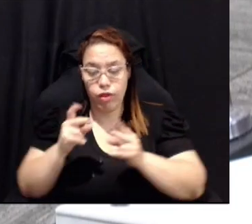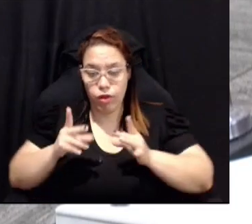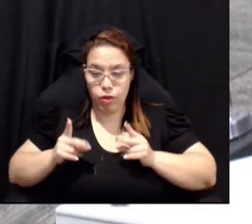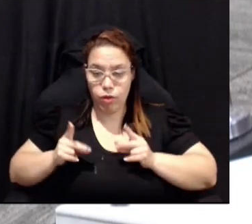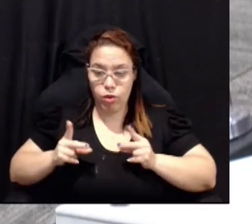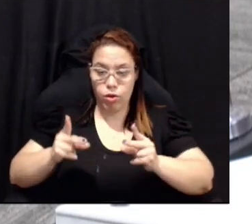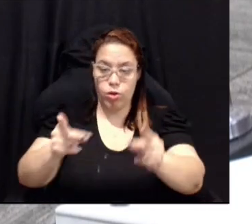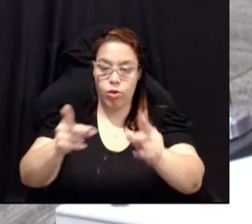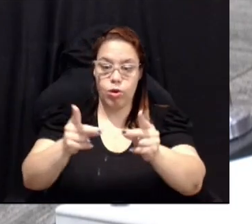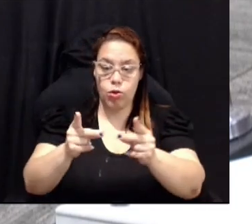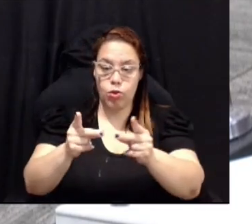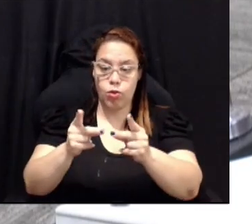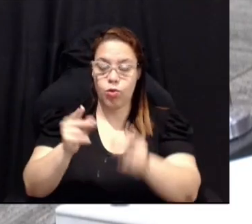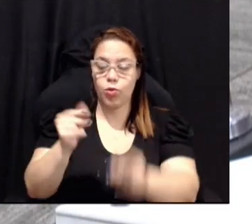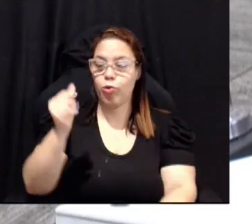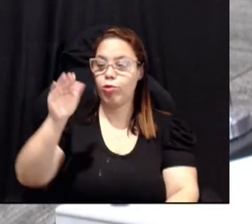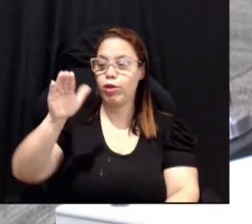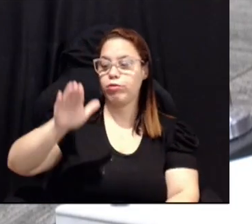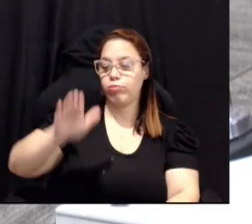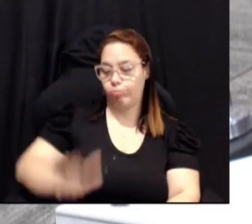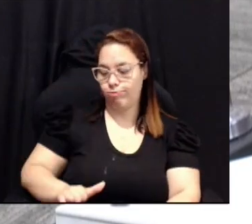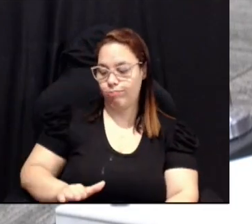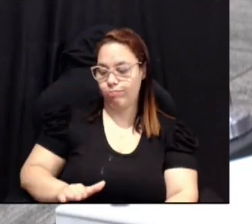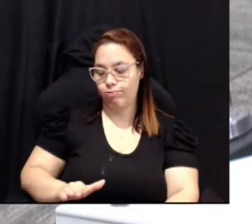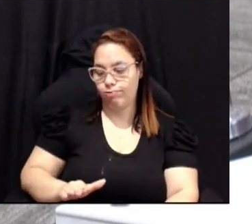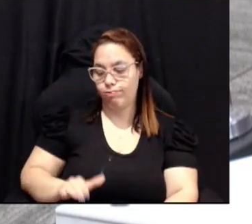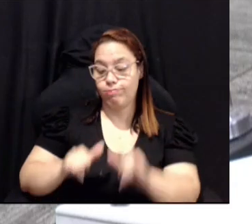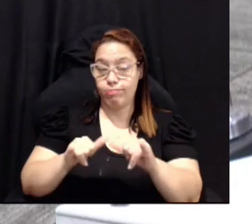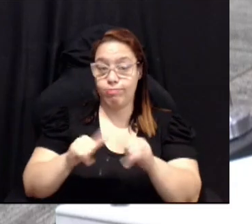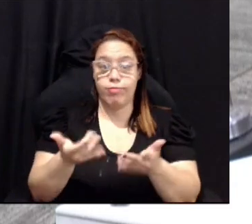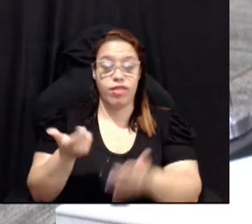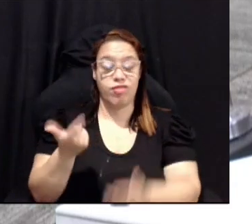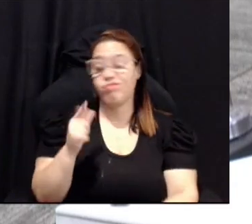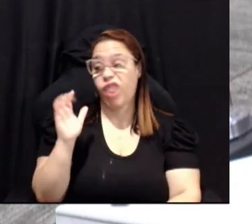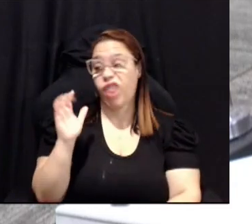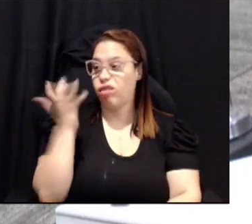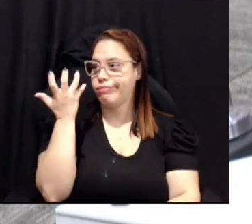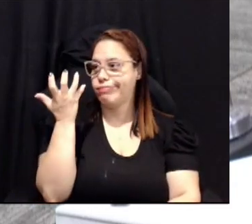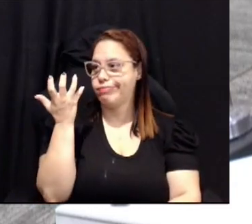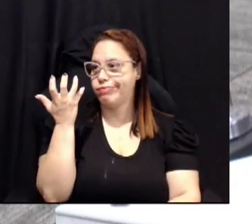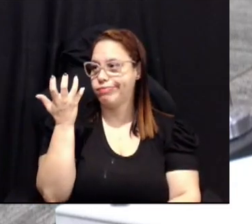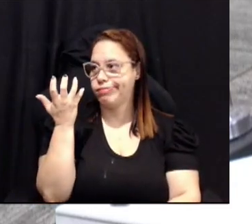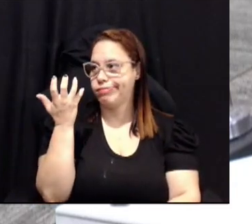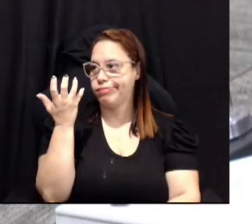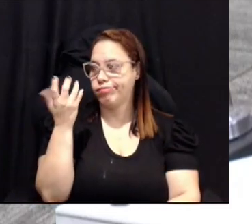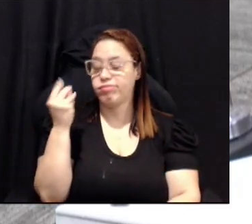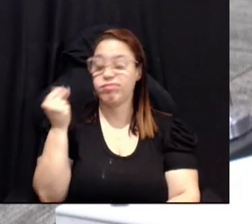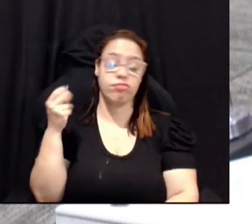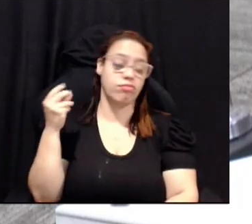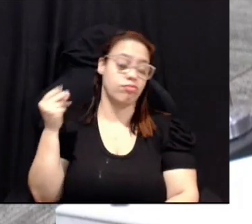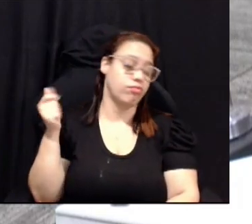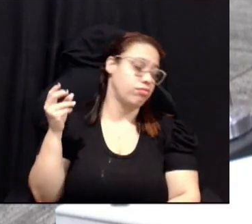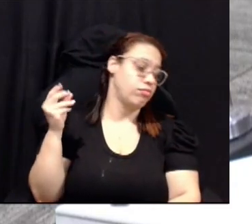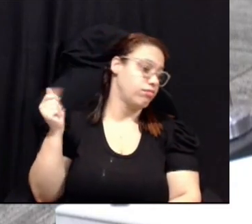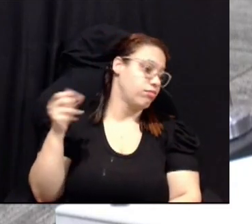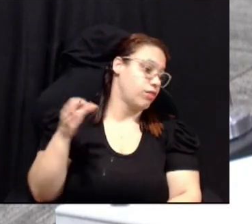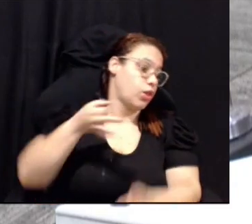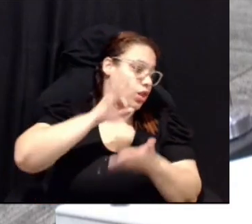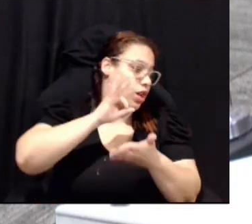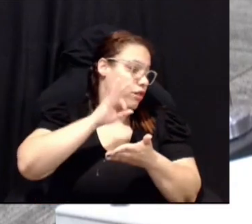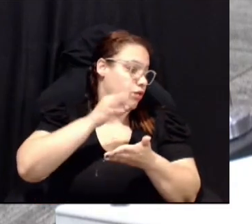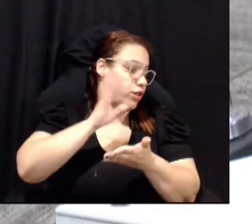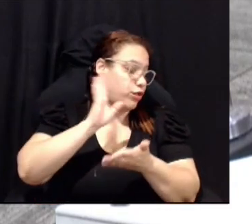maior disponibilidade de produto no mercado. Então, para que isso não aconteça, né, isso é uma prática já antiga, desde a época do café, eles